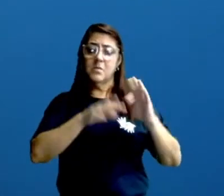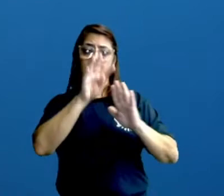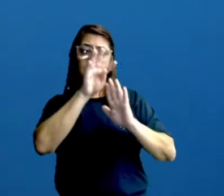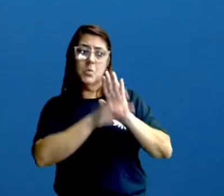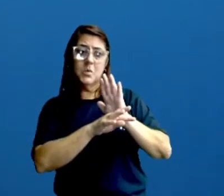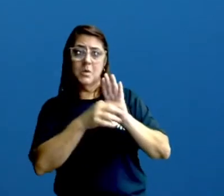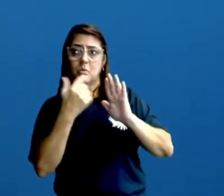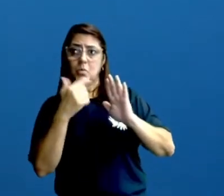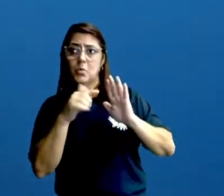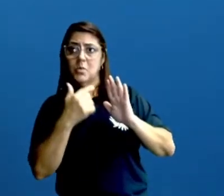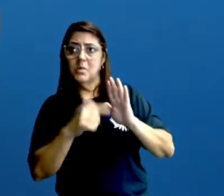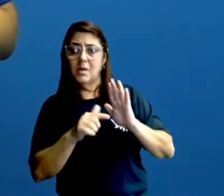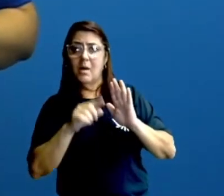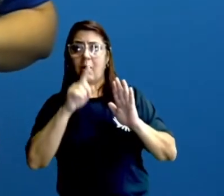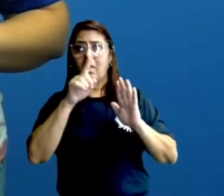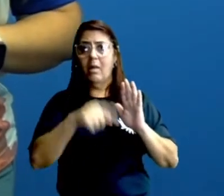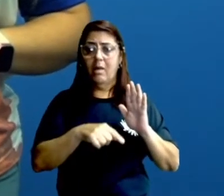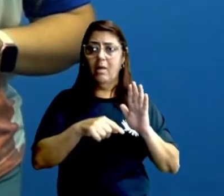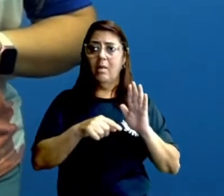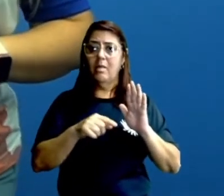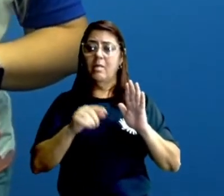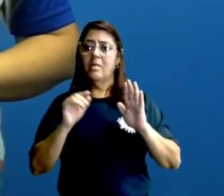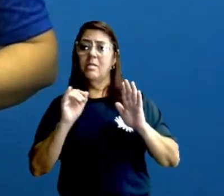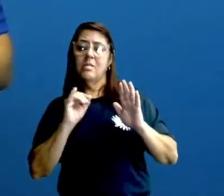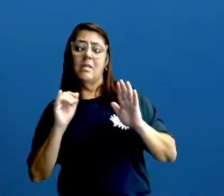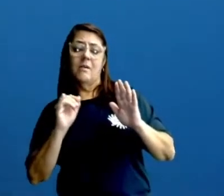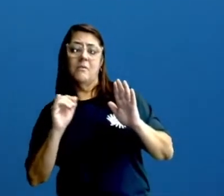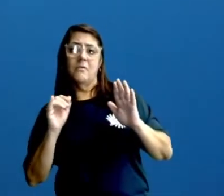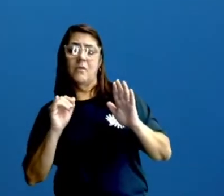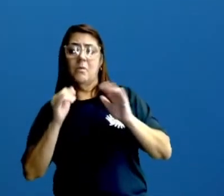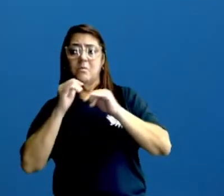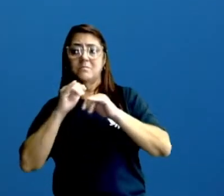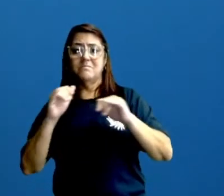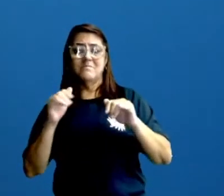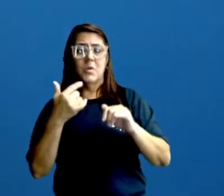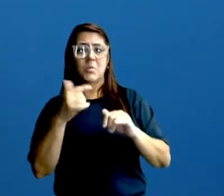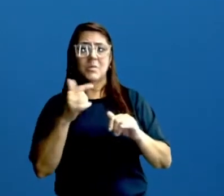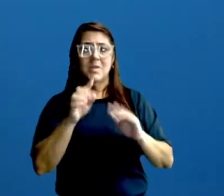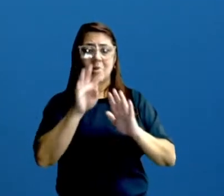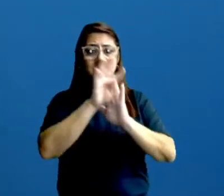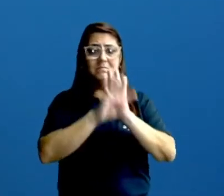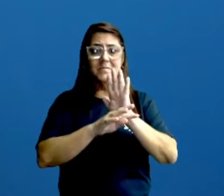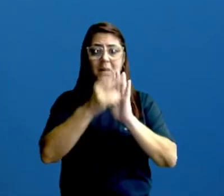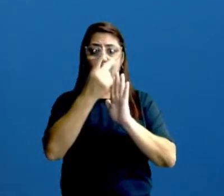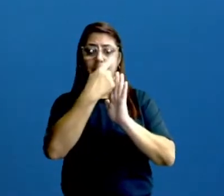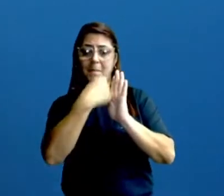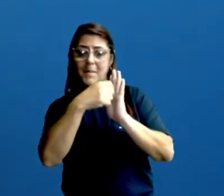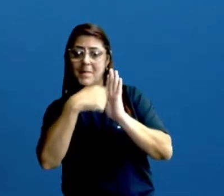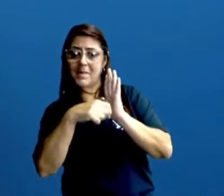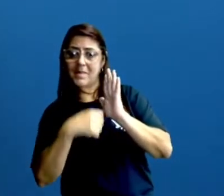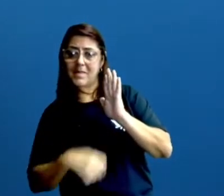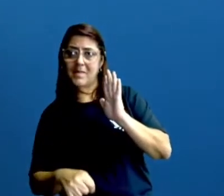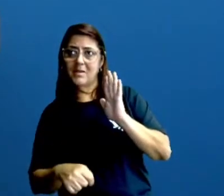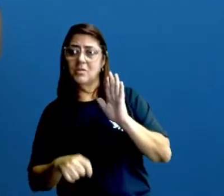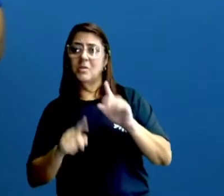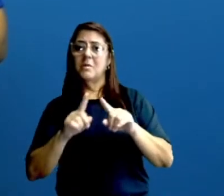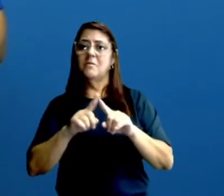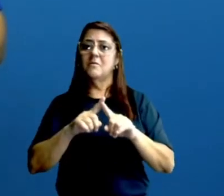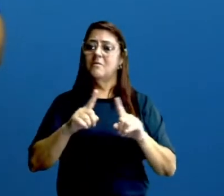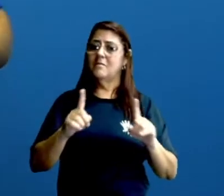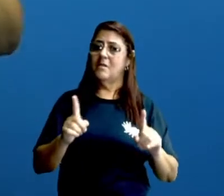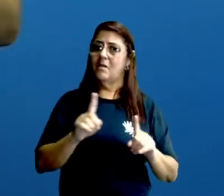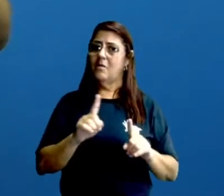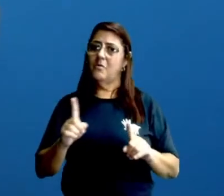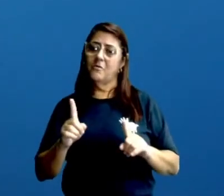É justamente aquela linguagem não verbal. Os desenhos, as emoções fazem parte da linguagem